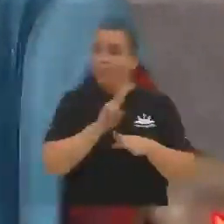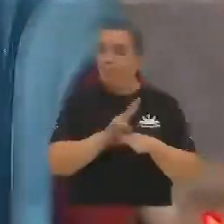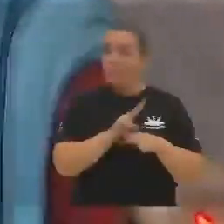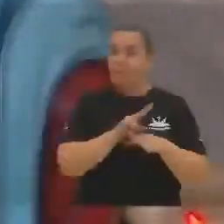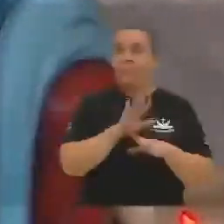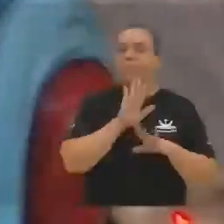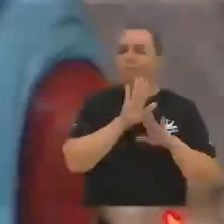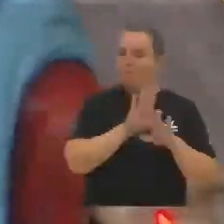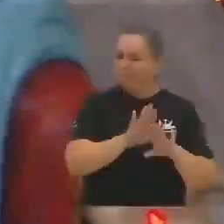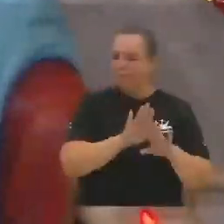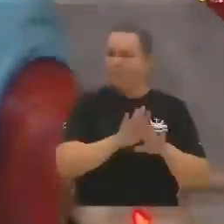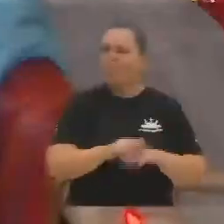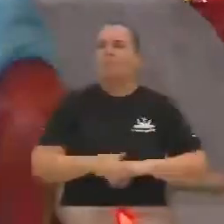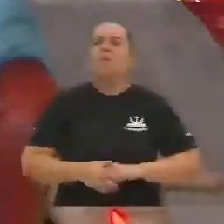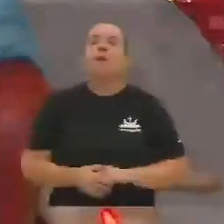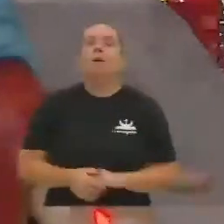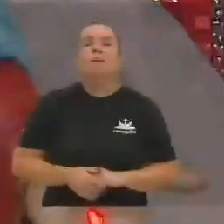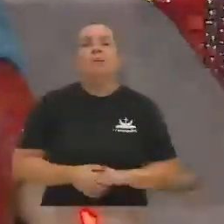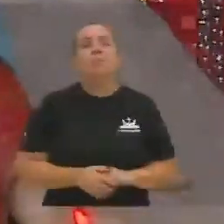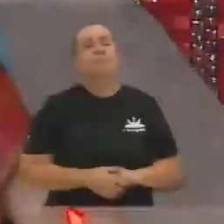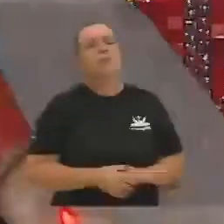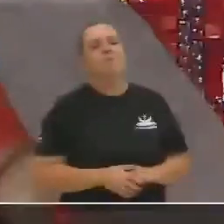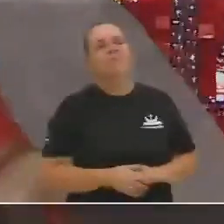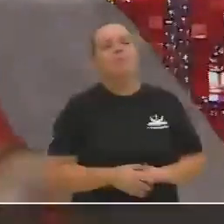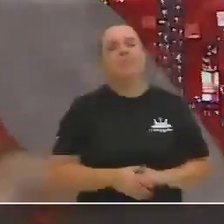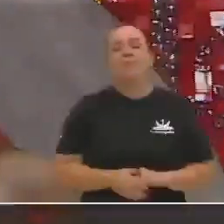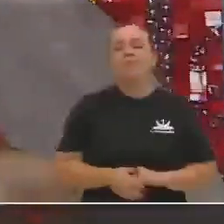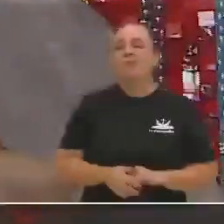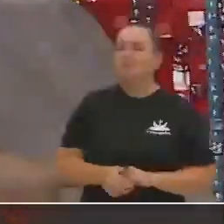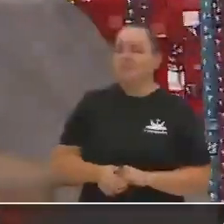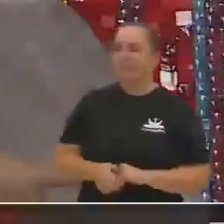protegei-a e ao rebento